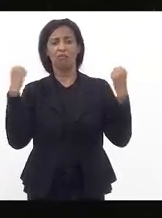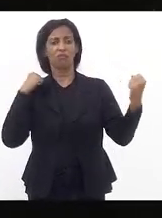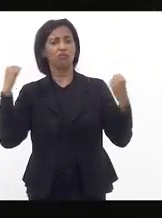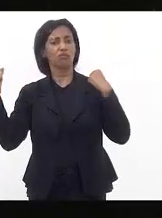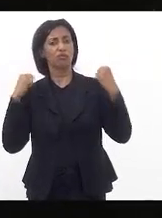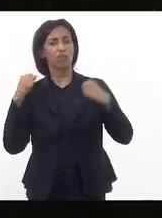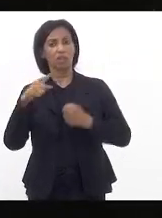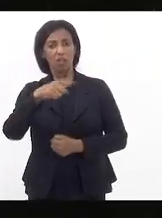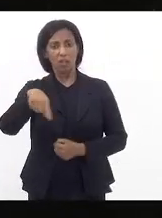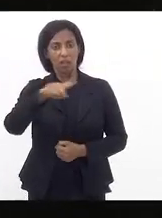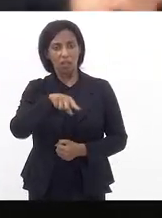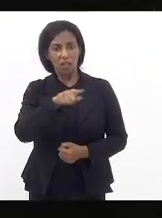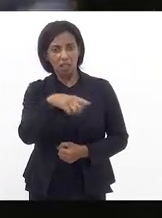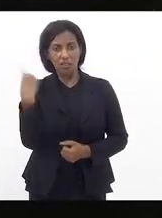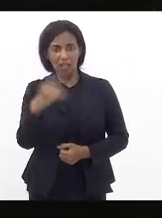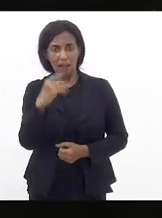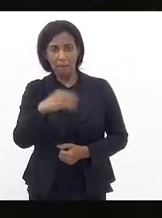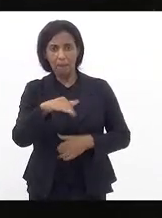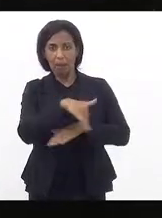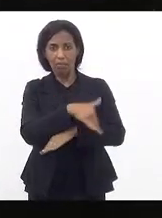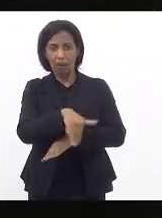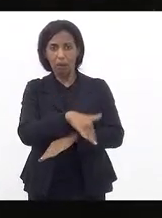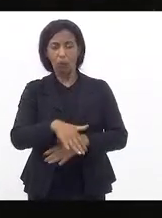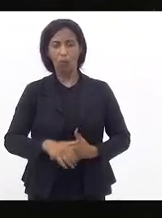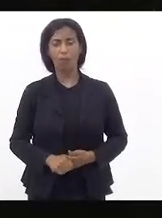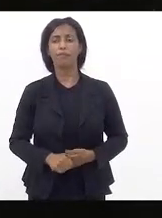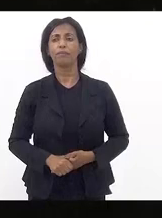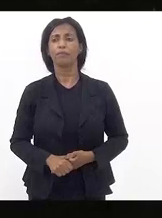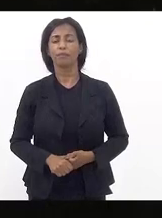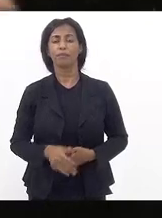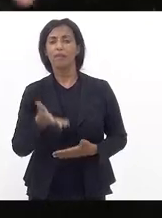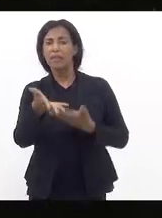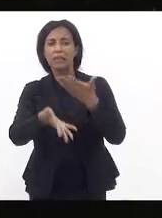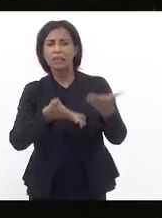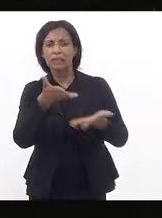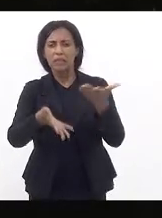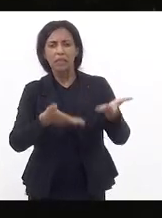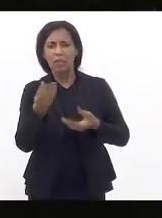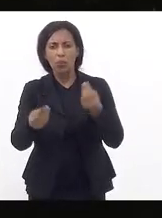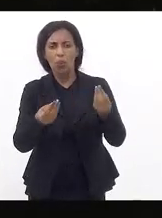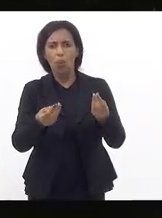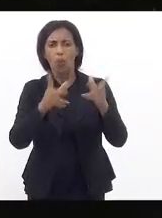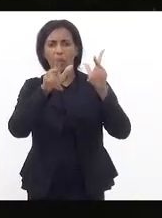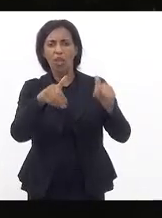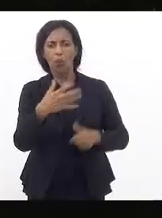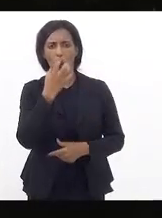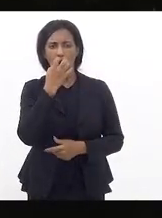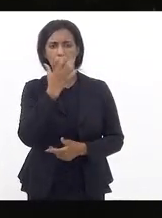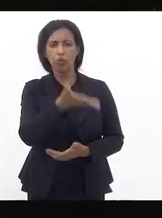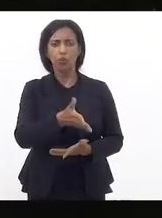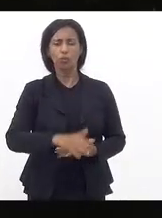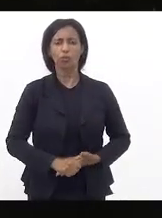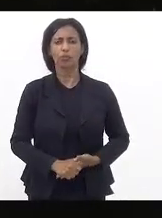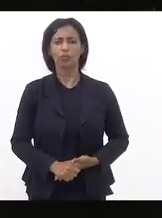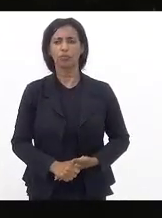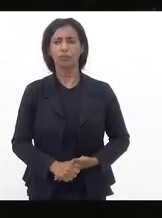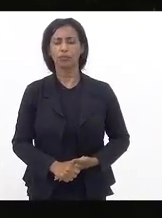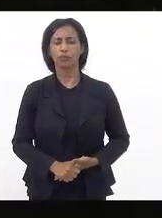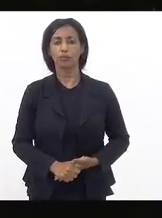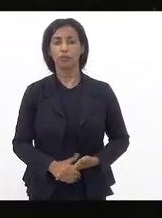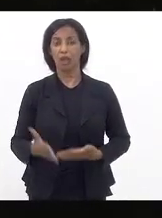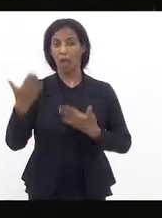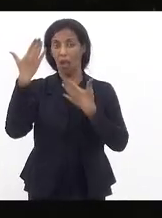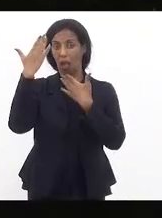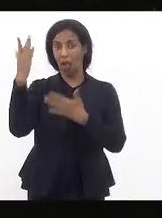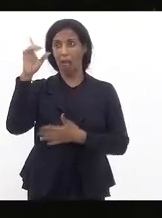ginástica esses tem que apanhar na rua é a ser tratado igual cachorro e ela